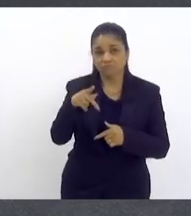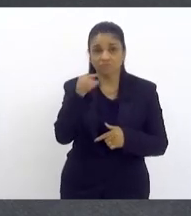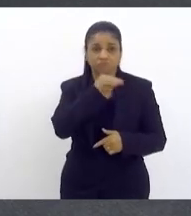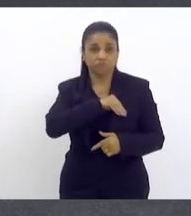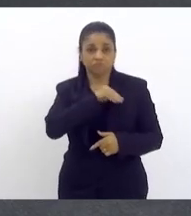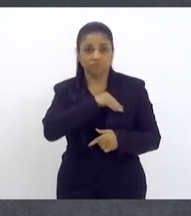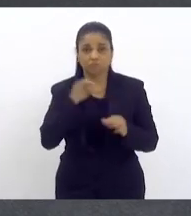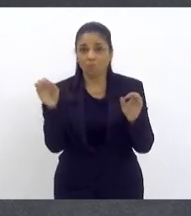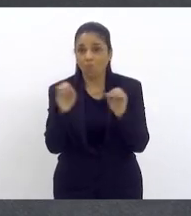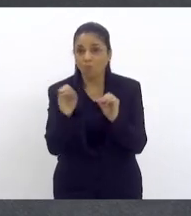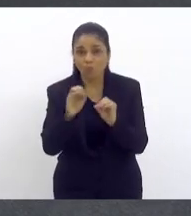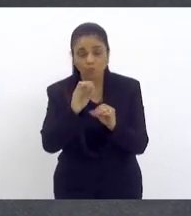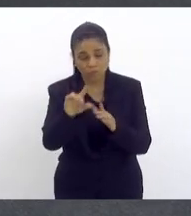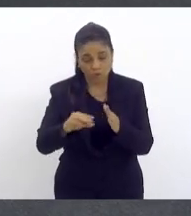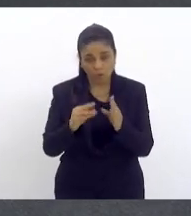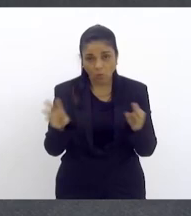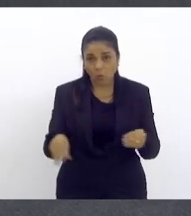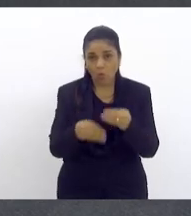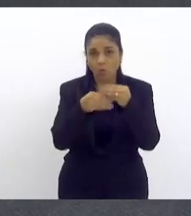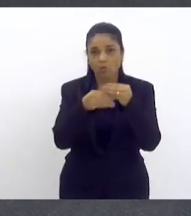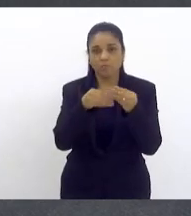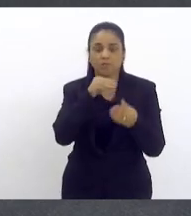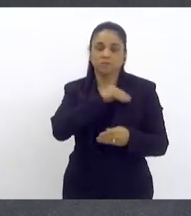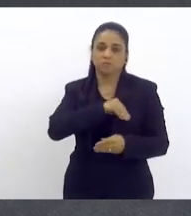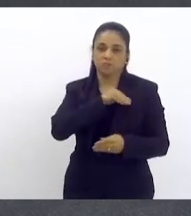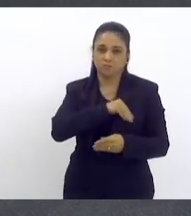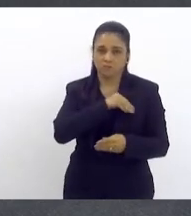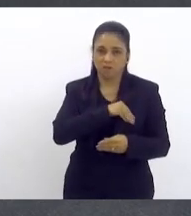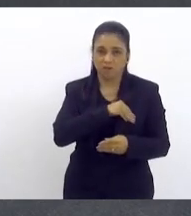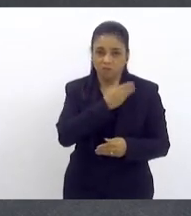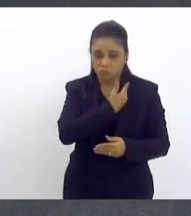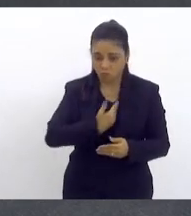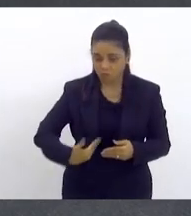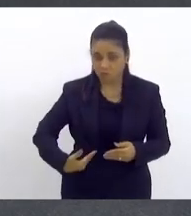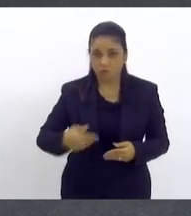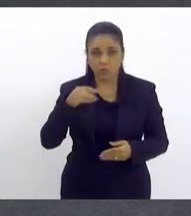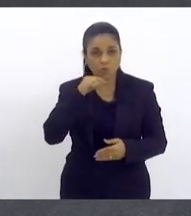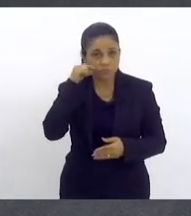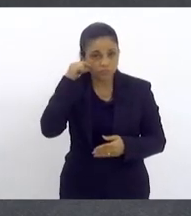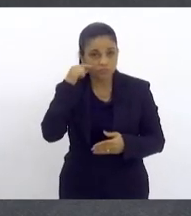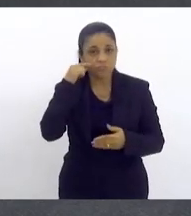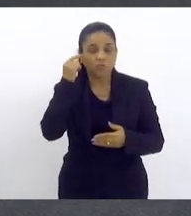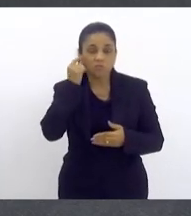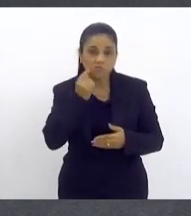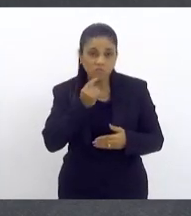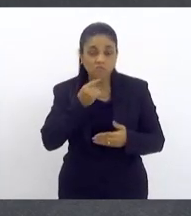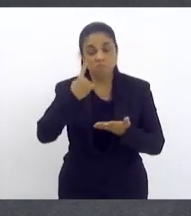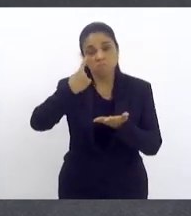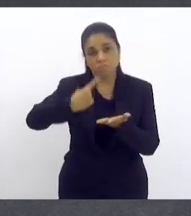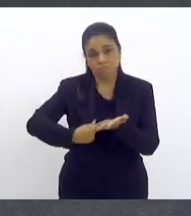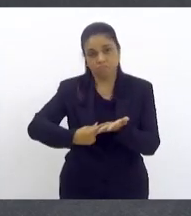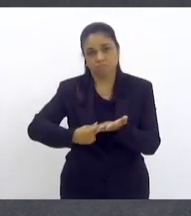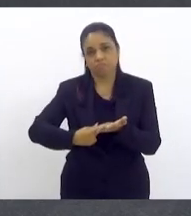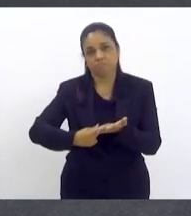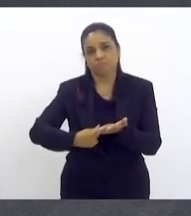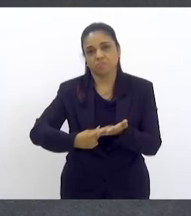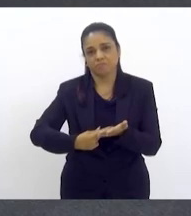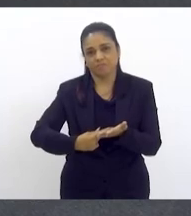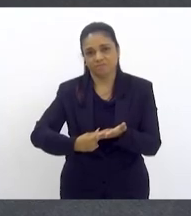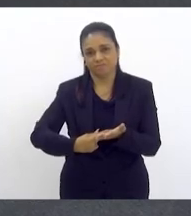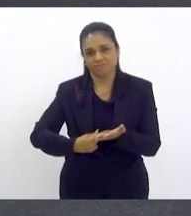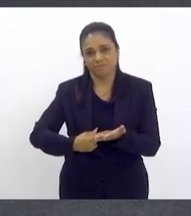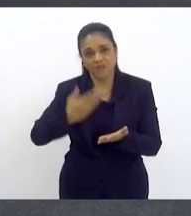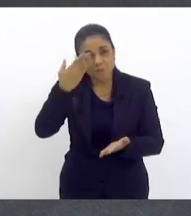a recomposição salarial Prometida pelo Governador 6,5% que não foram pagos ainda eu quero